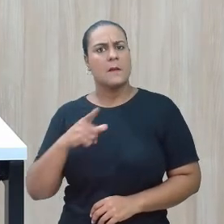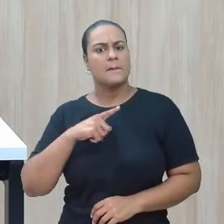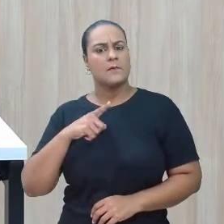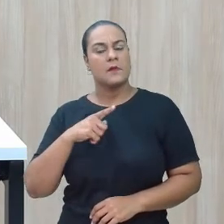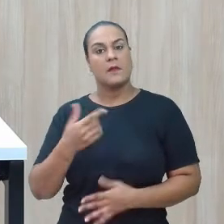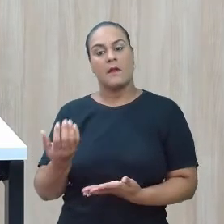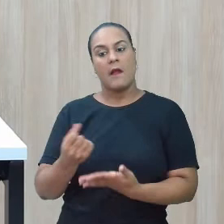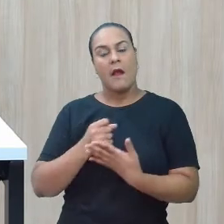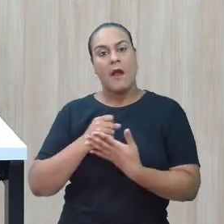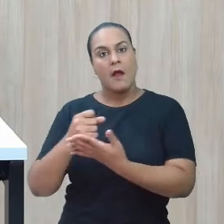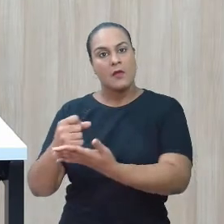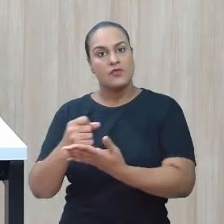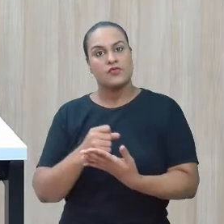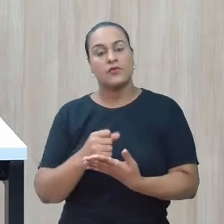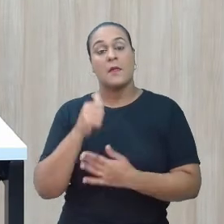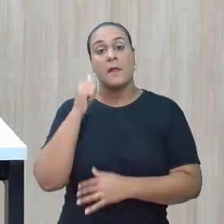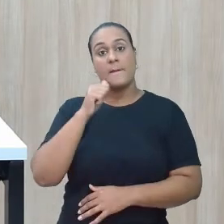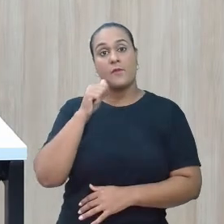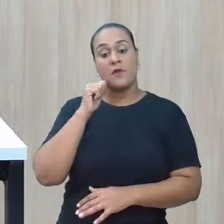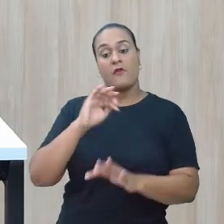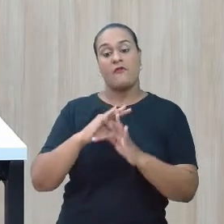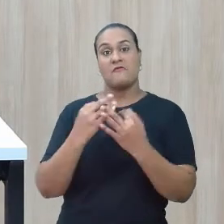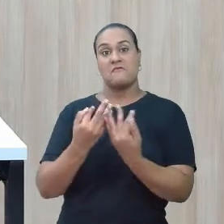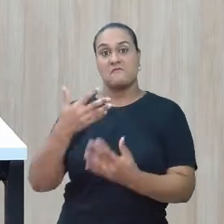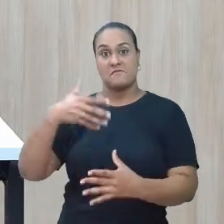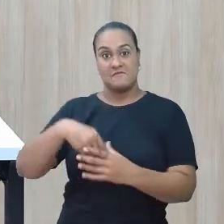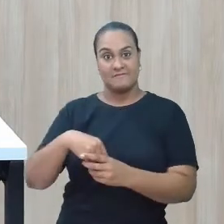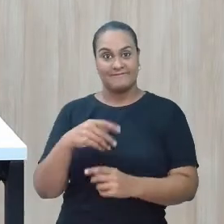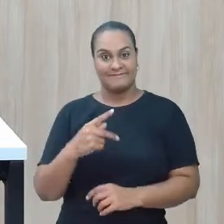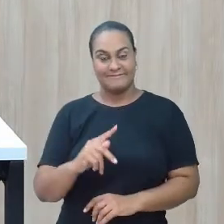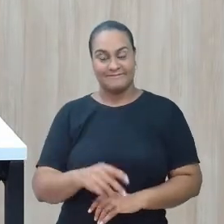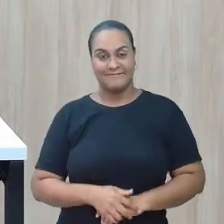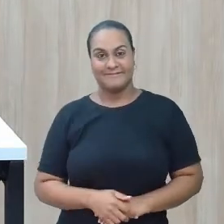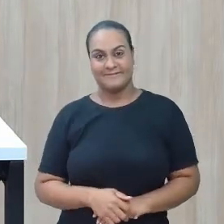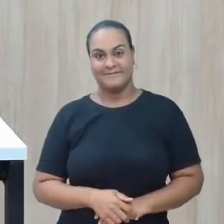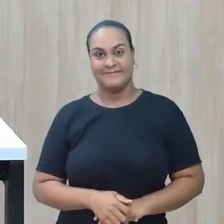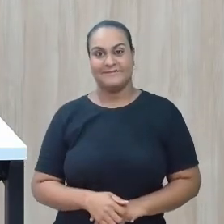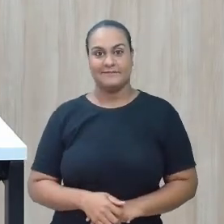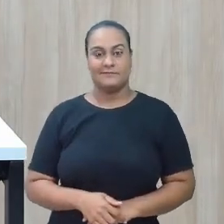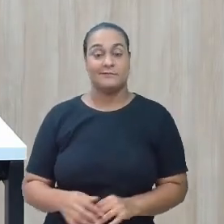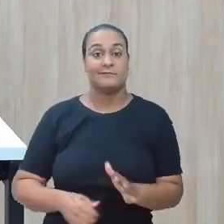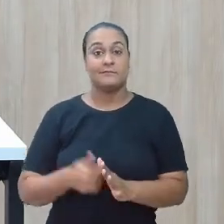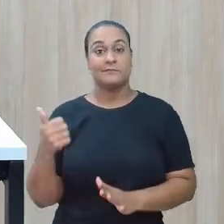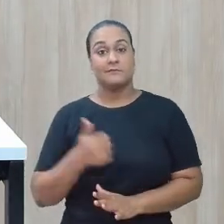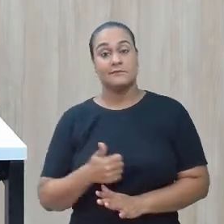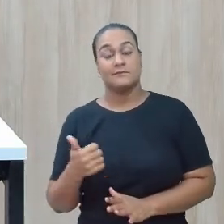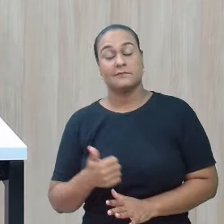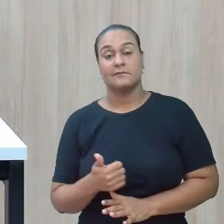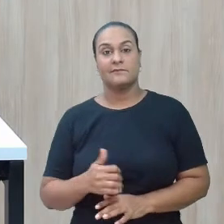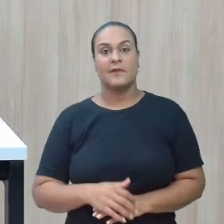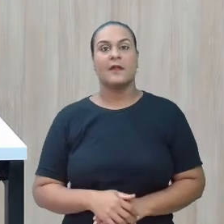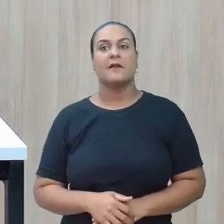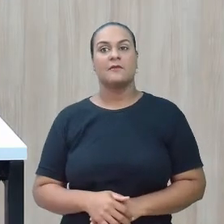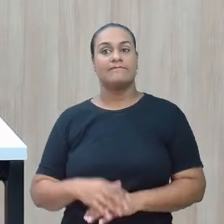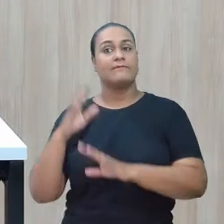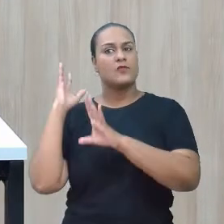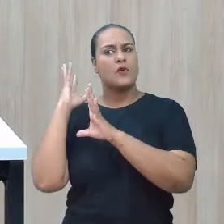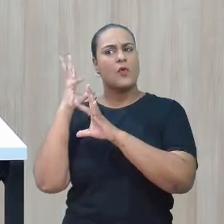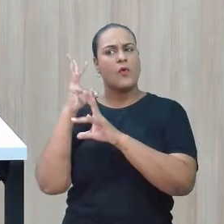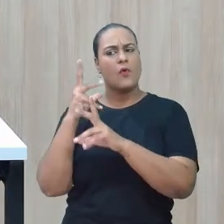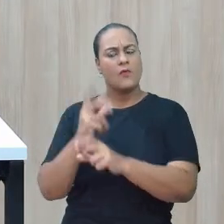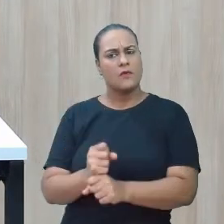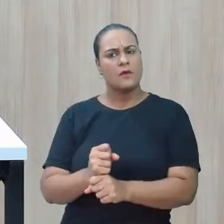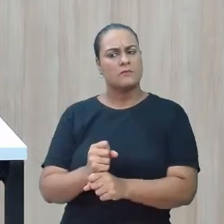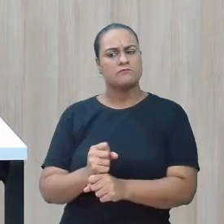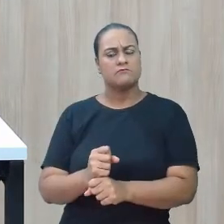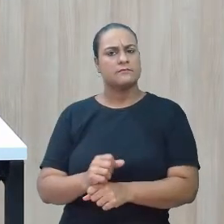família, viu, meninas? Não esqueçam de falar isso. Mas vamos aí. Primeiro, nós vamos fazer um revendo. O que